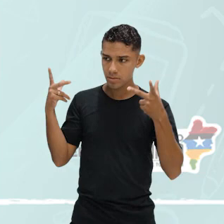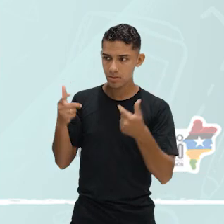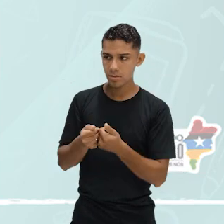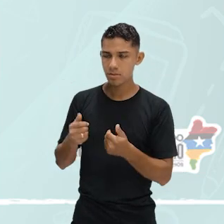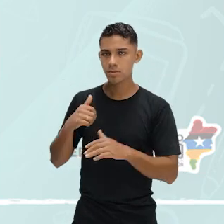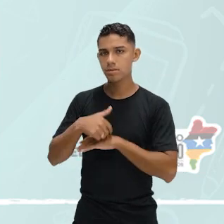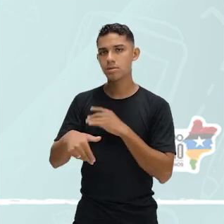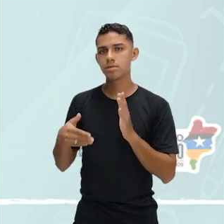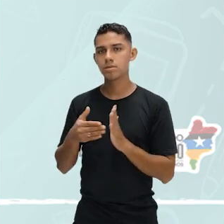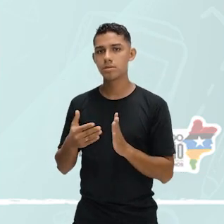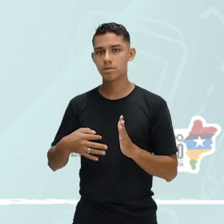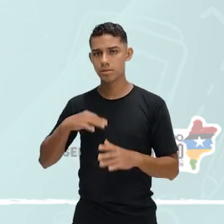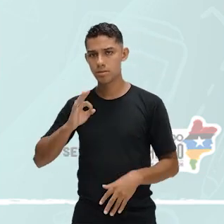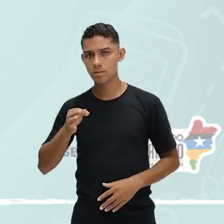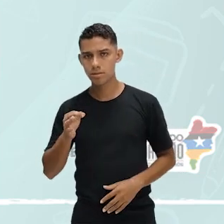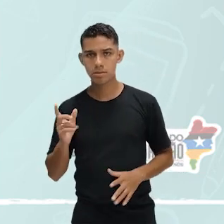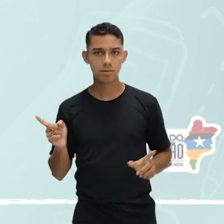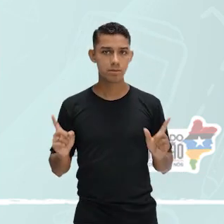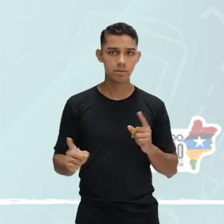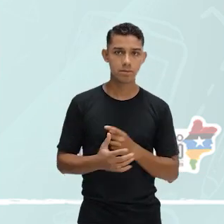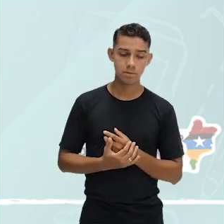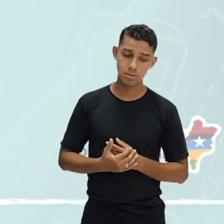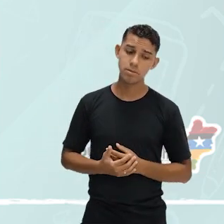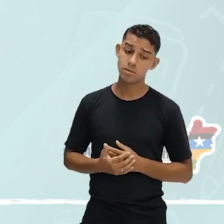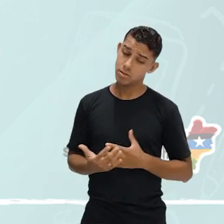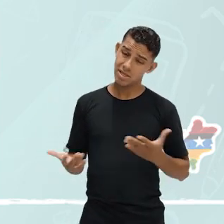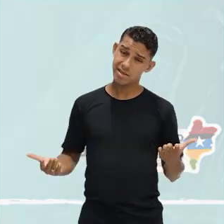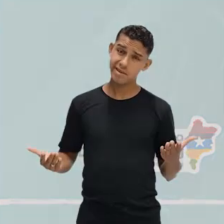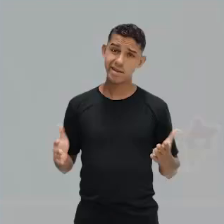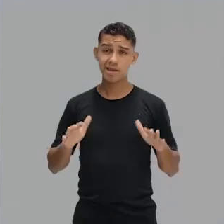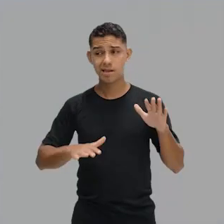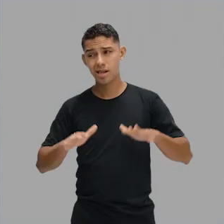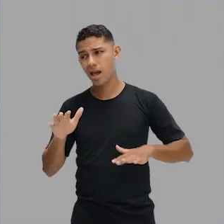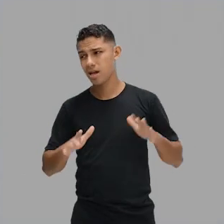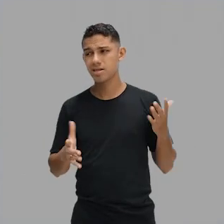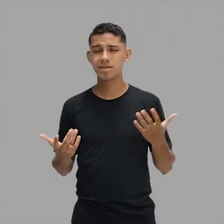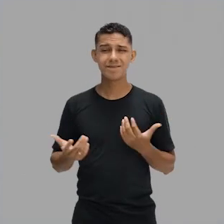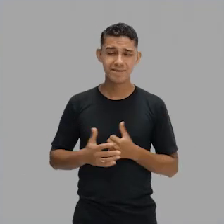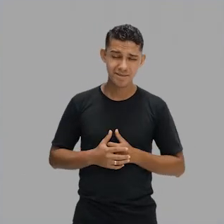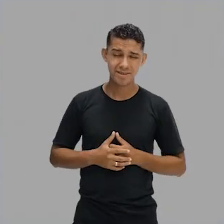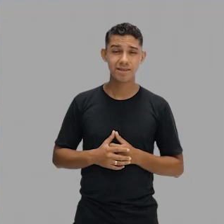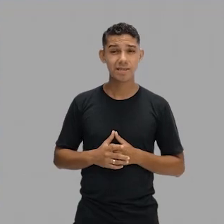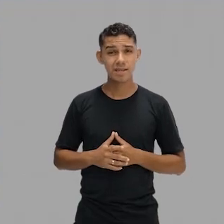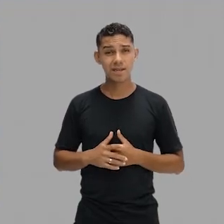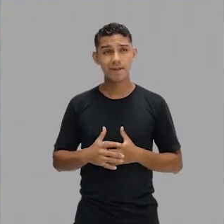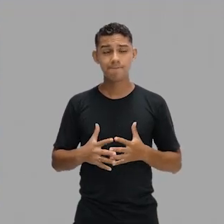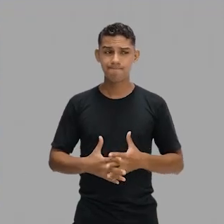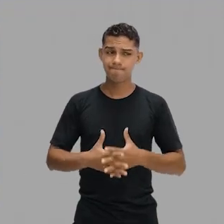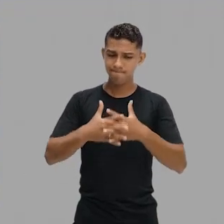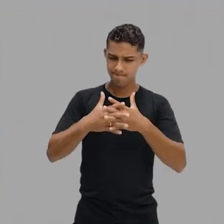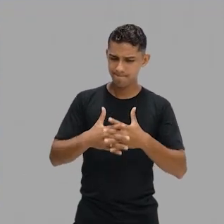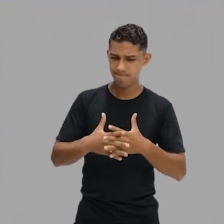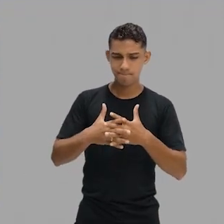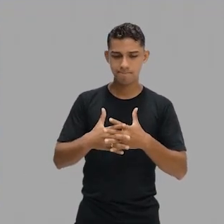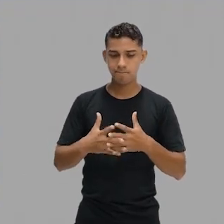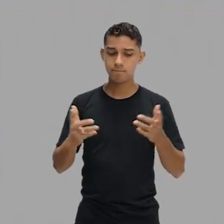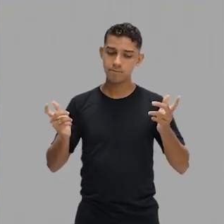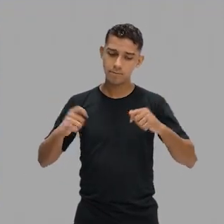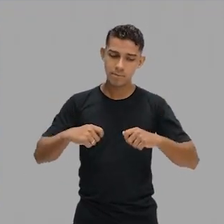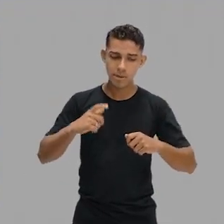que tenha sentido correto. Então, é muito radical, é muito considerado